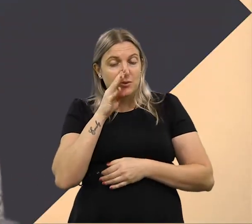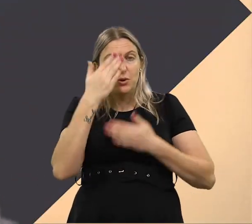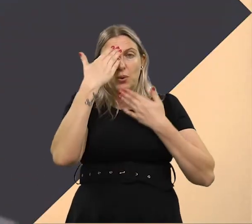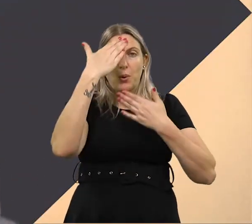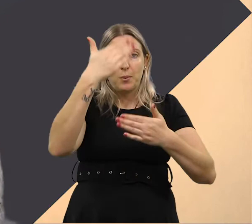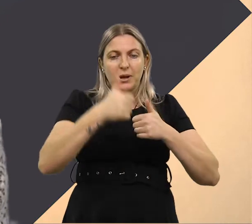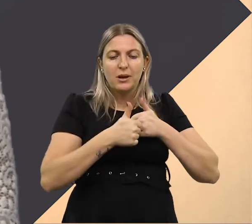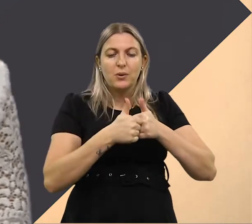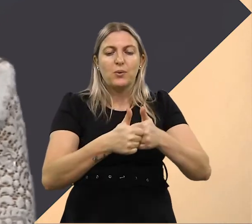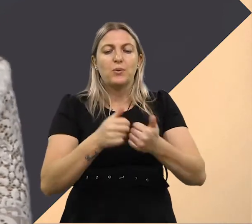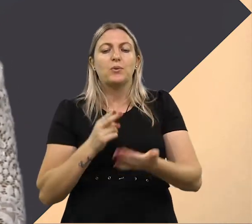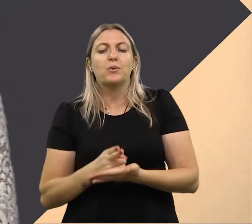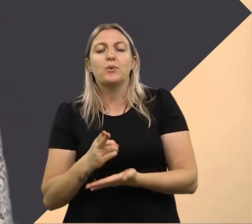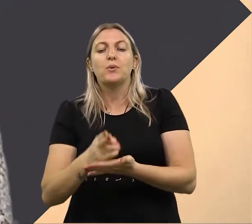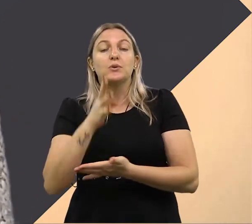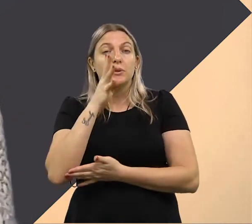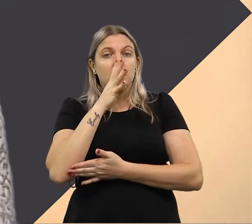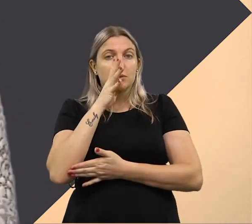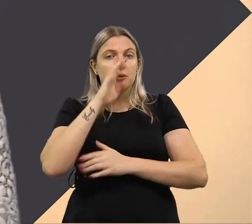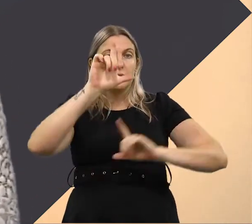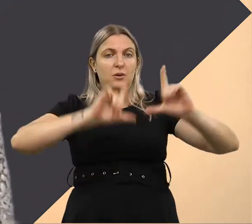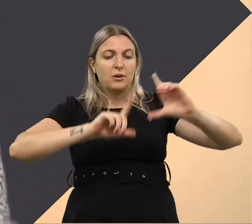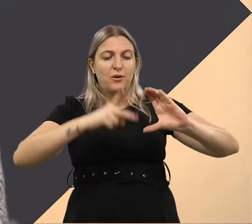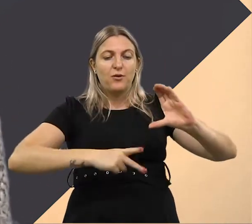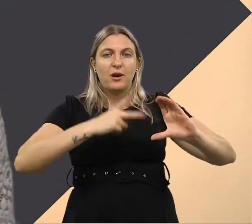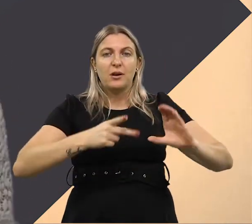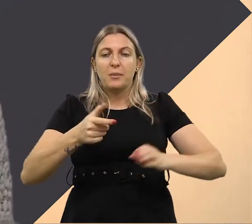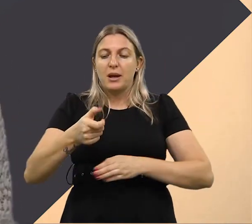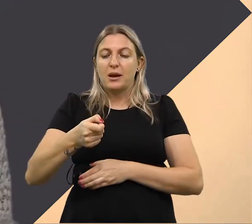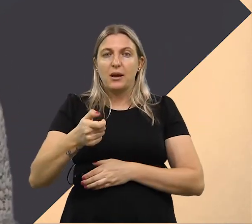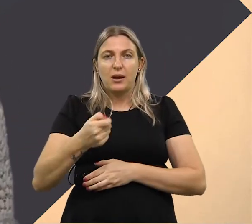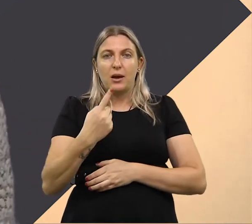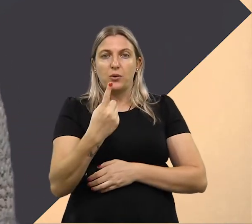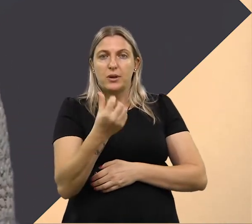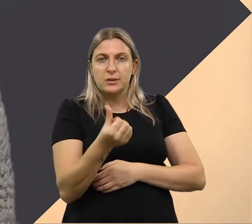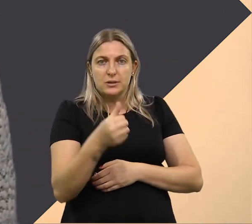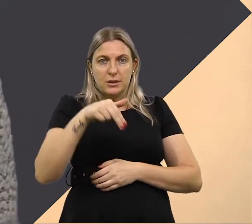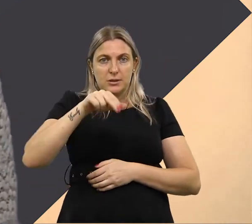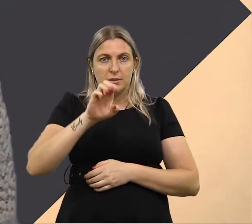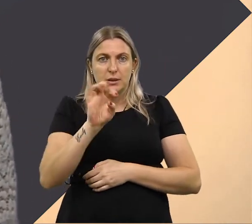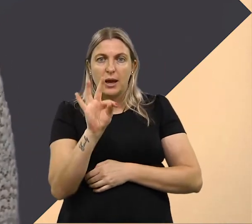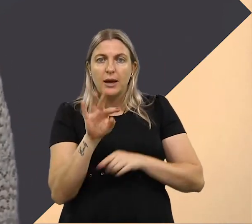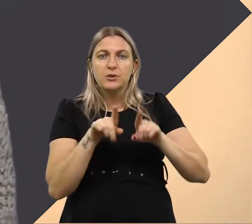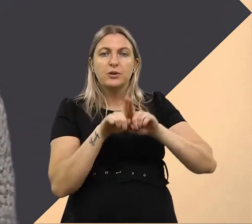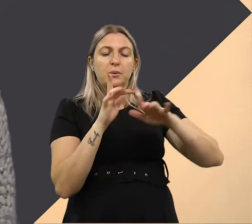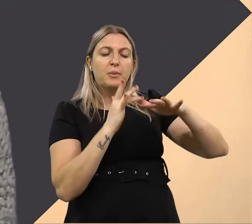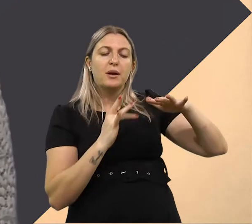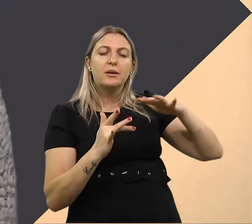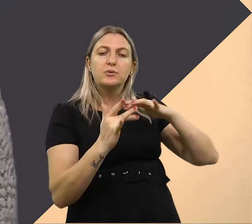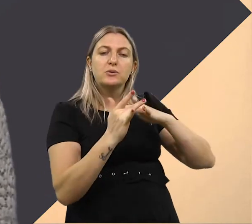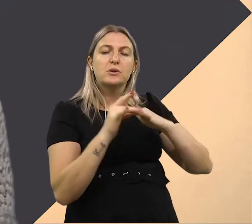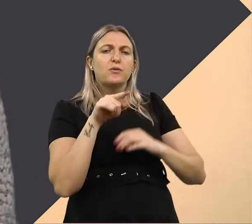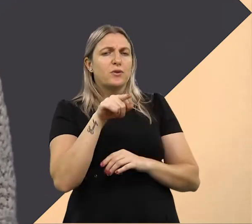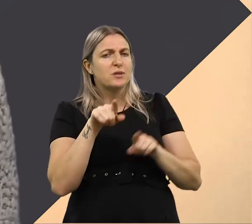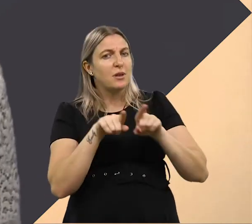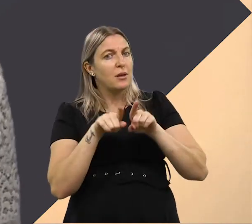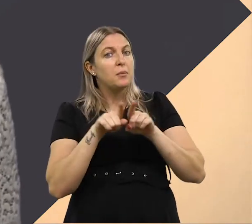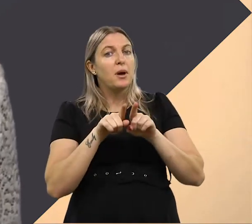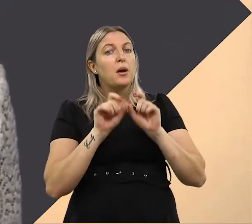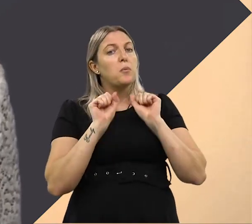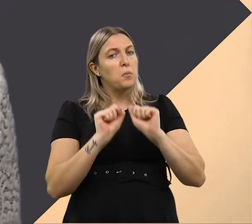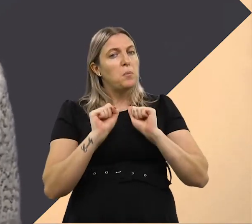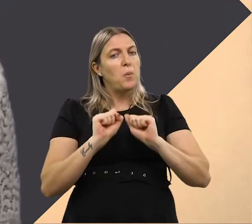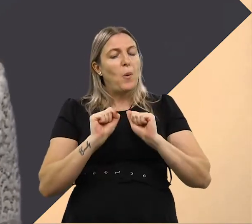E você que está nos assistindo, muito obrigada pela sua companhia. Siga acompanhando a programação da TV Câmara pelo canal 16 da NET e também